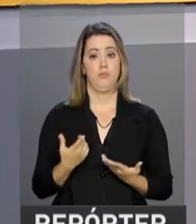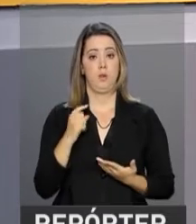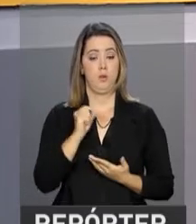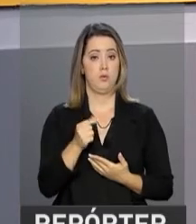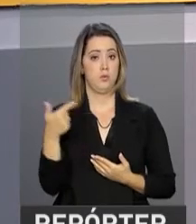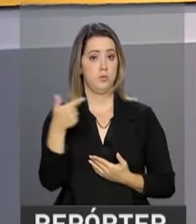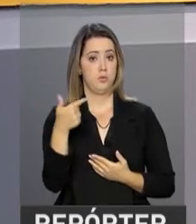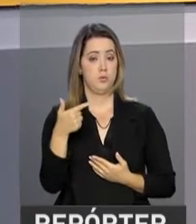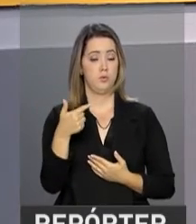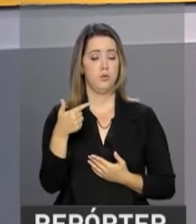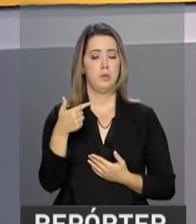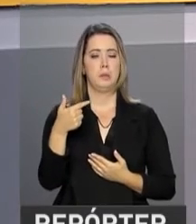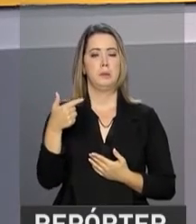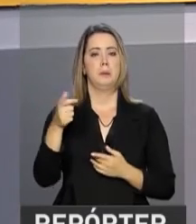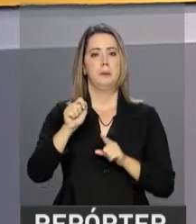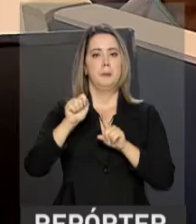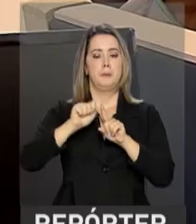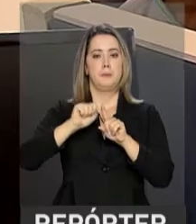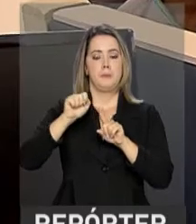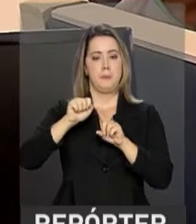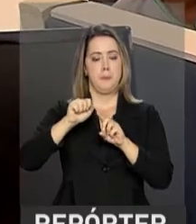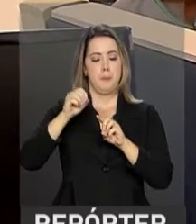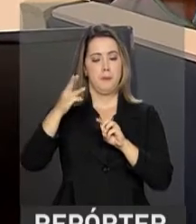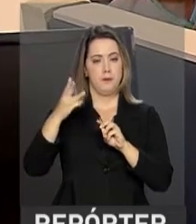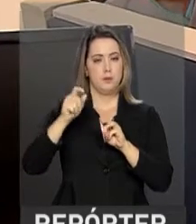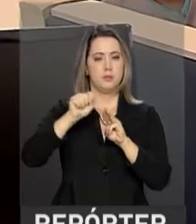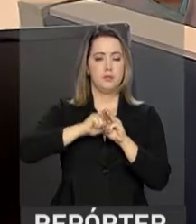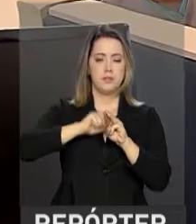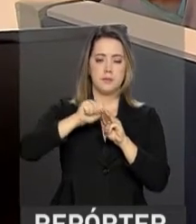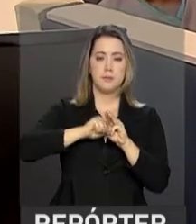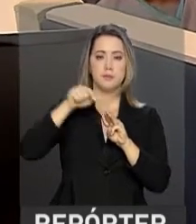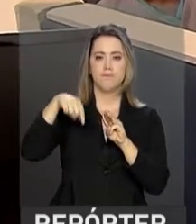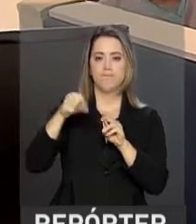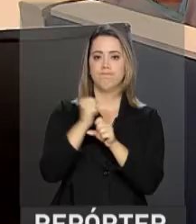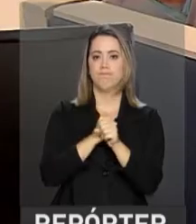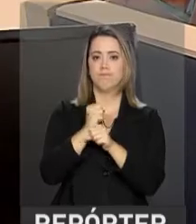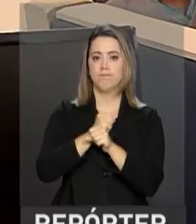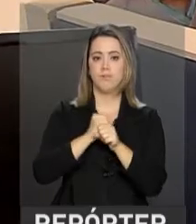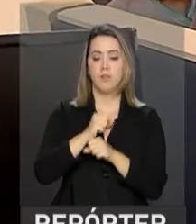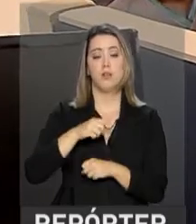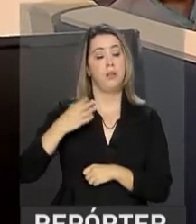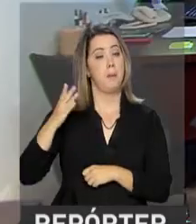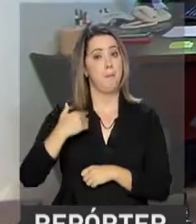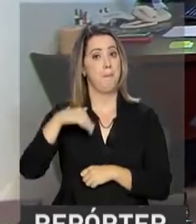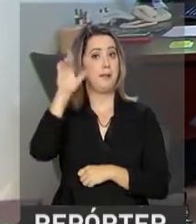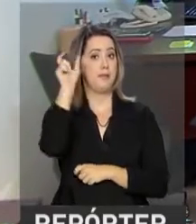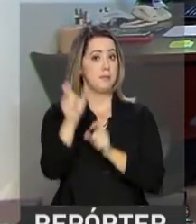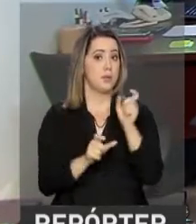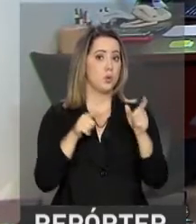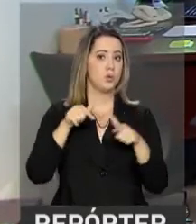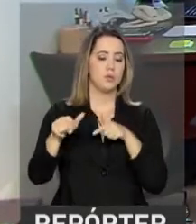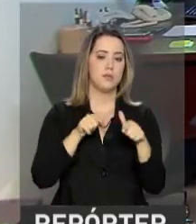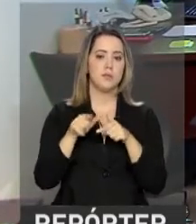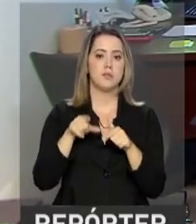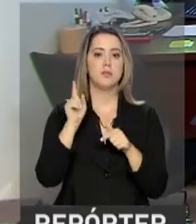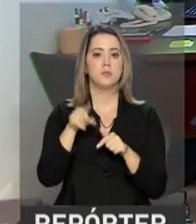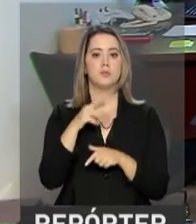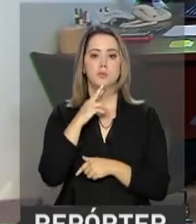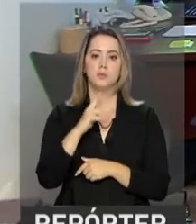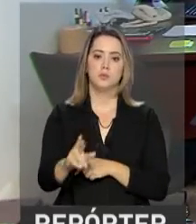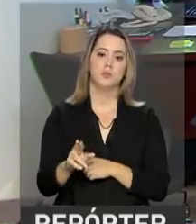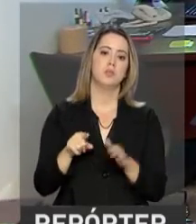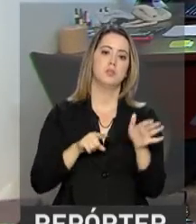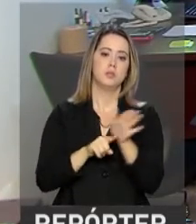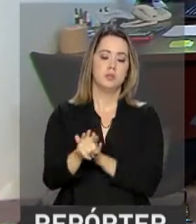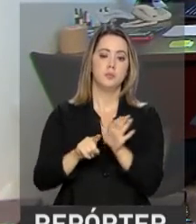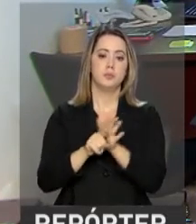segundo trimestre deste ano mais pessoas no mercado de trabalho essa é a conclusão da pesquisa nacional